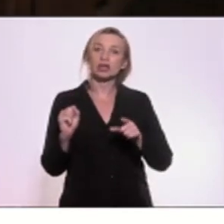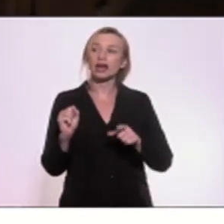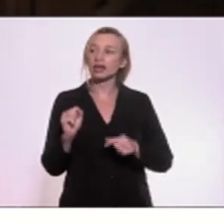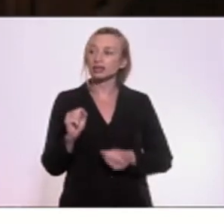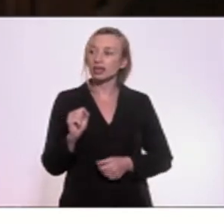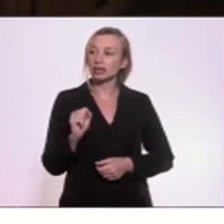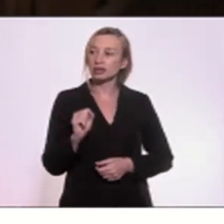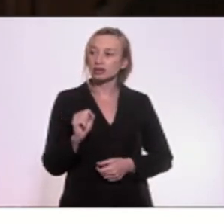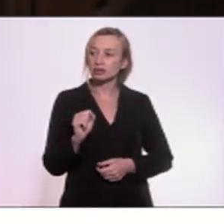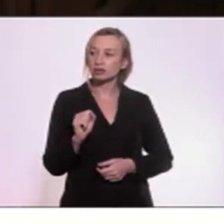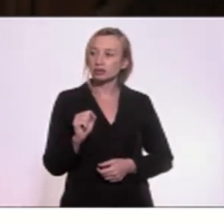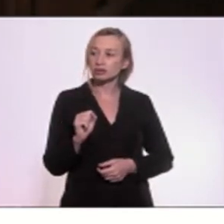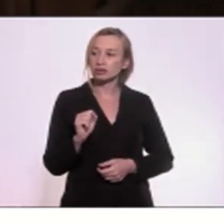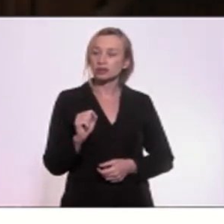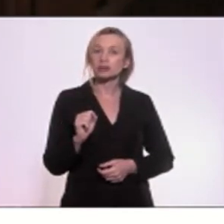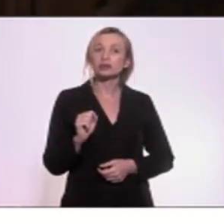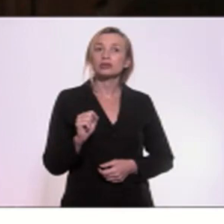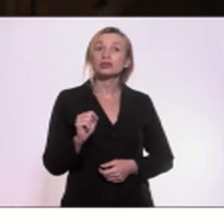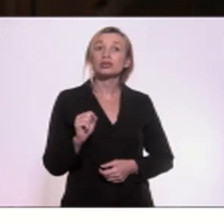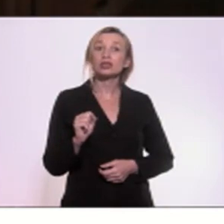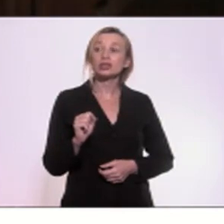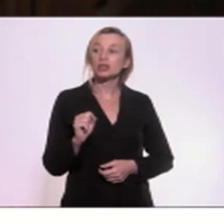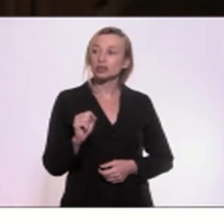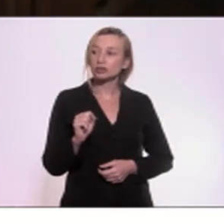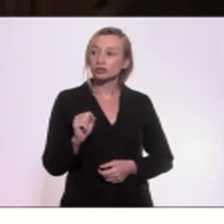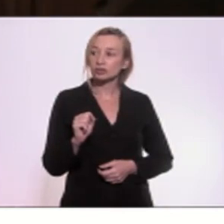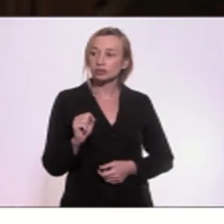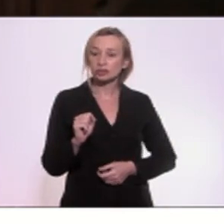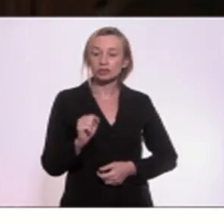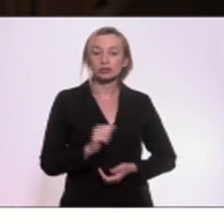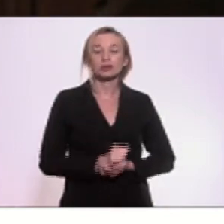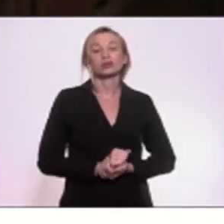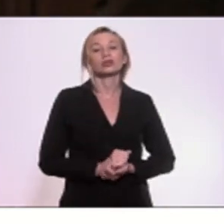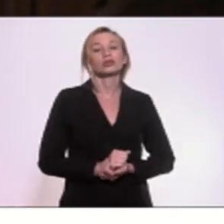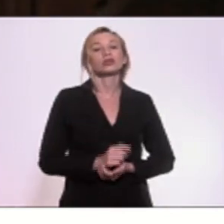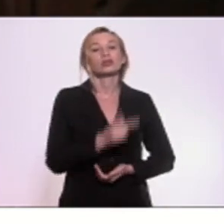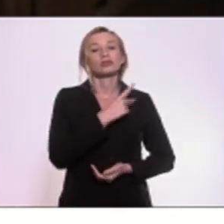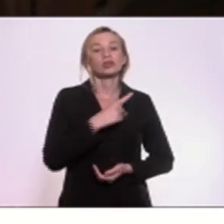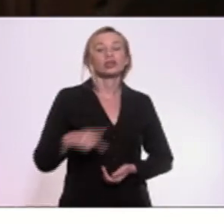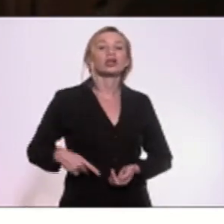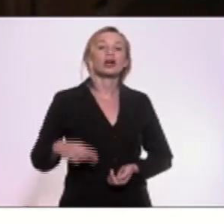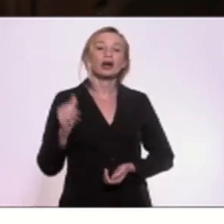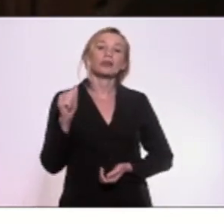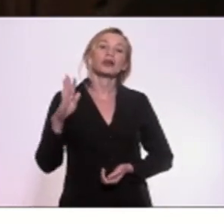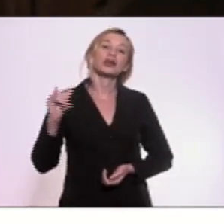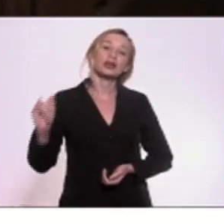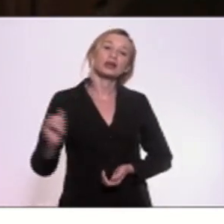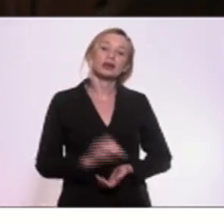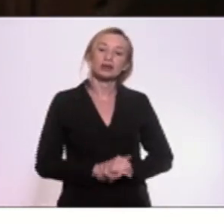defensor, grande defensor das liberdades democráticas, jornalista, homem de imprensa, presidente da ABI.